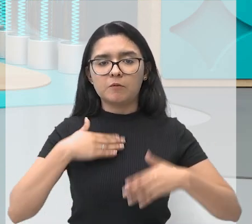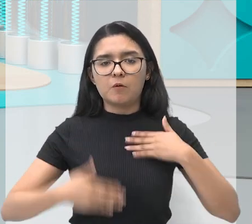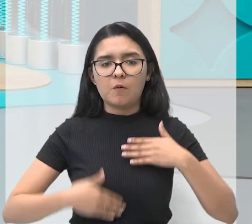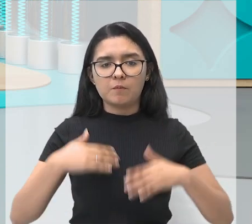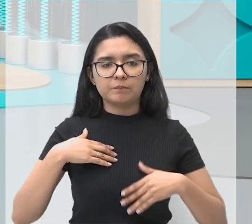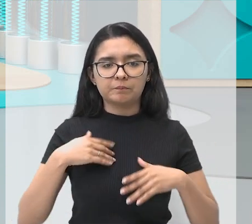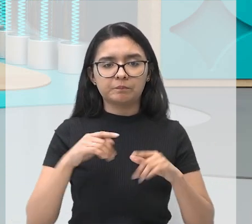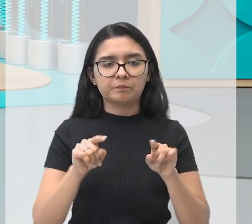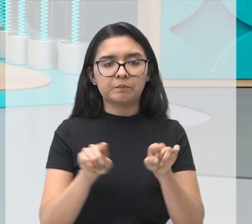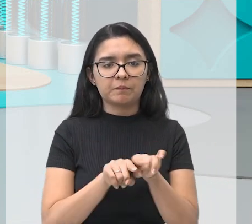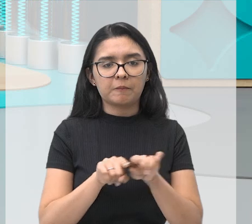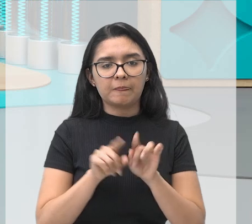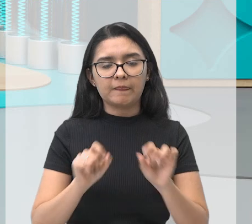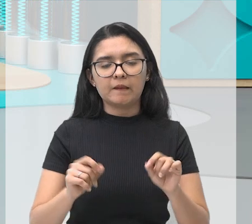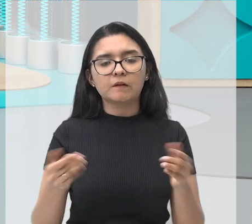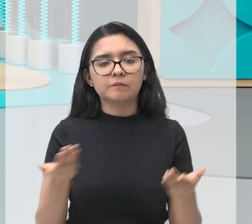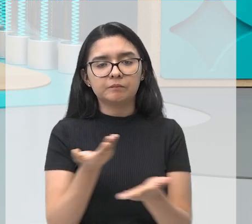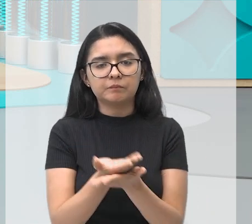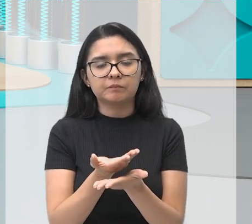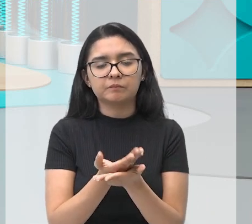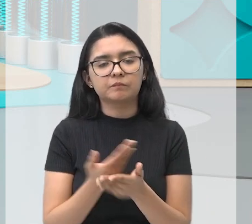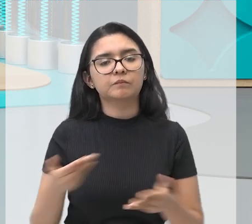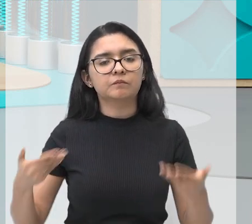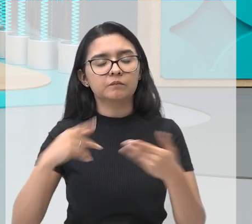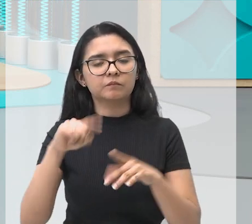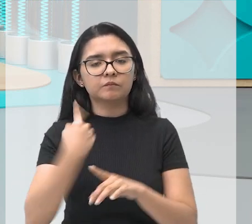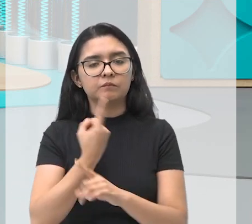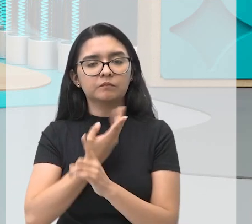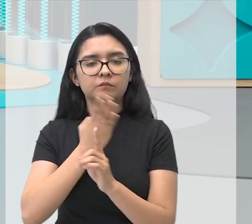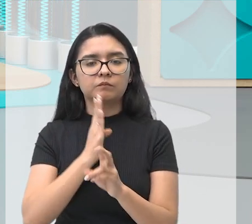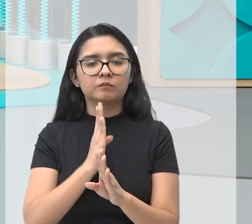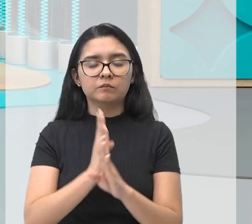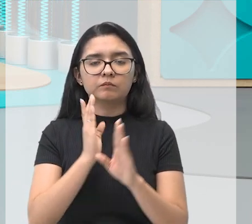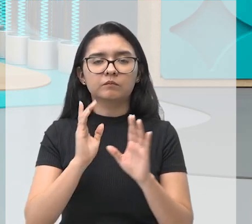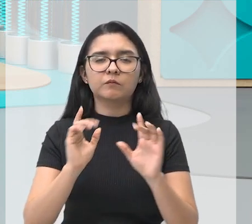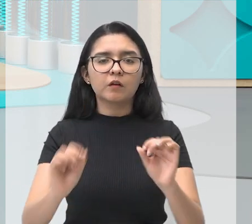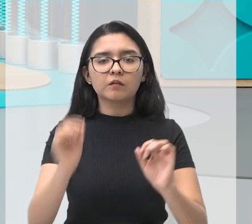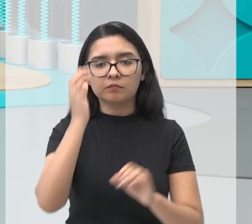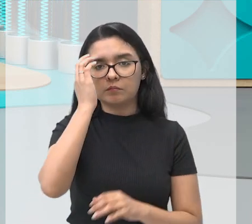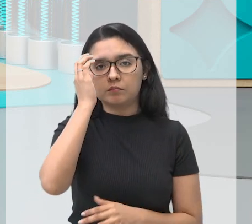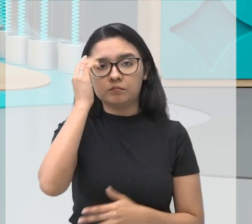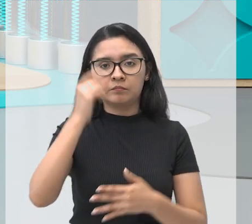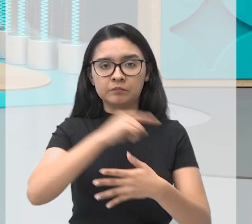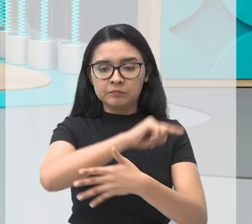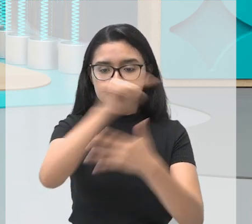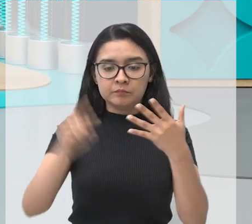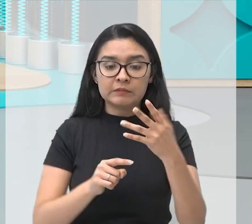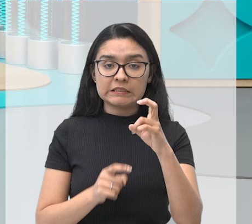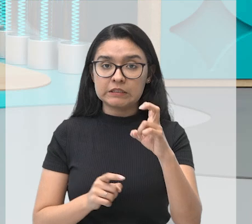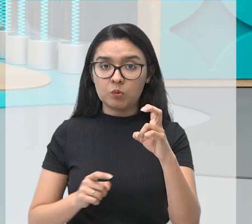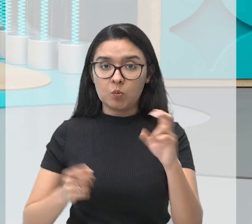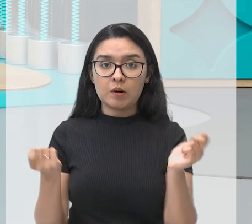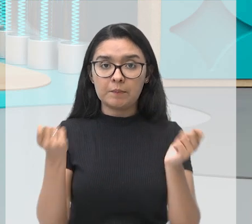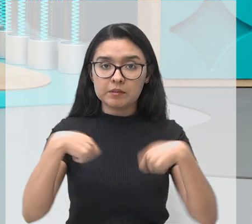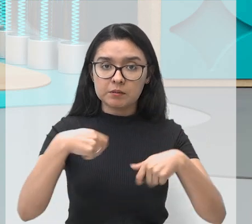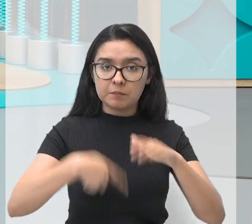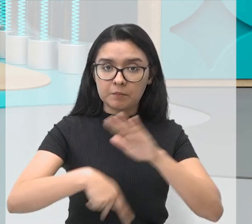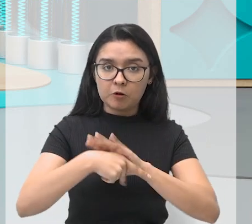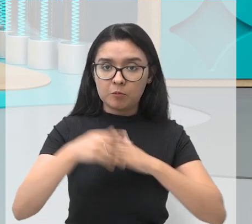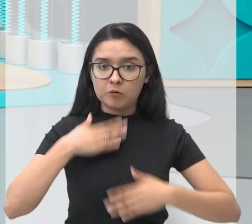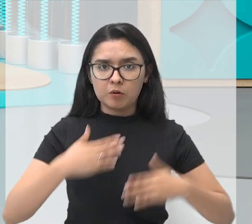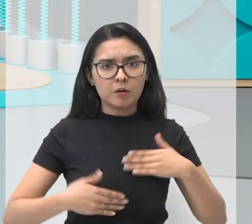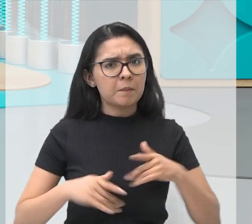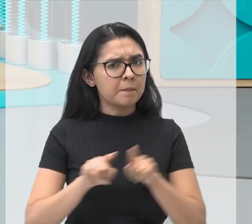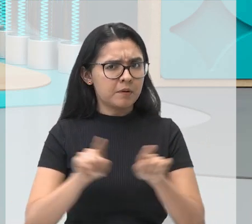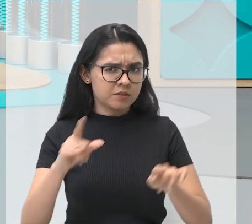harmonia. Nessa aula, a gente vai descobrir, a gente vai explorar um pouco 5 capacidades, ok? Apesar do nosso